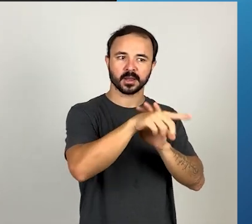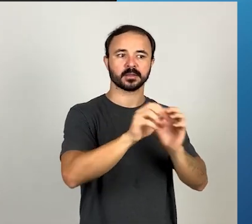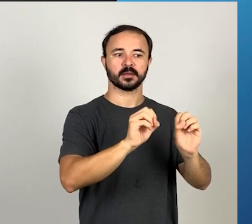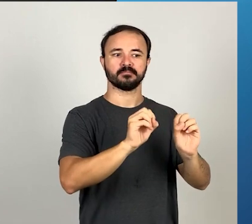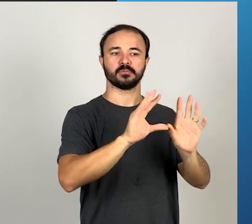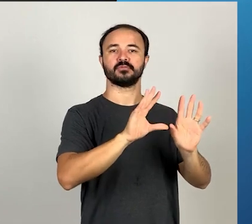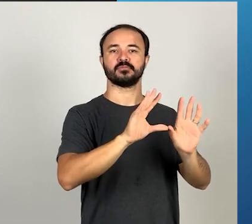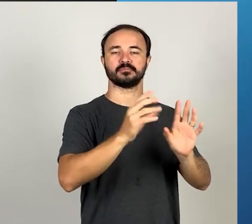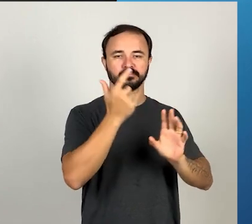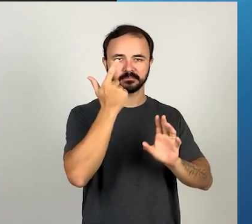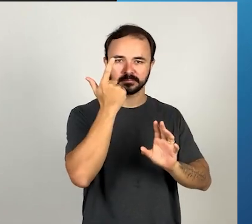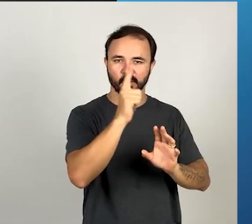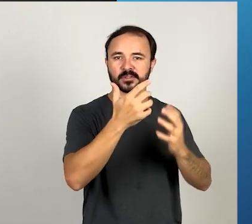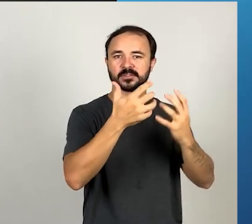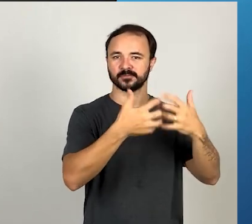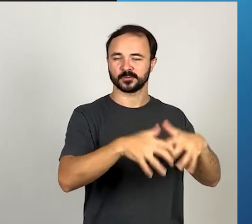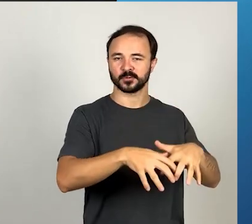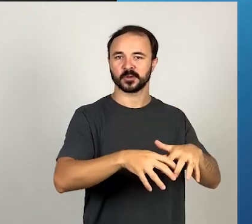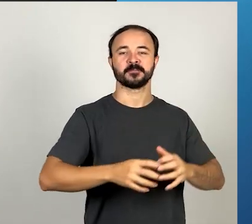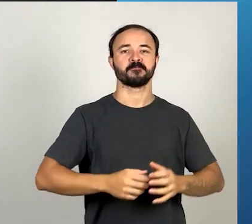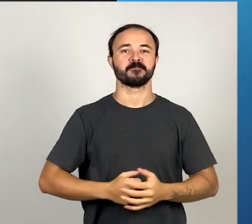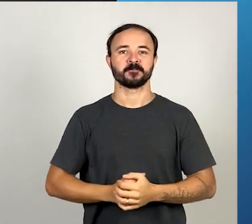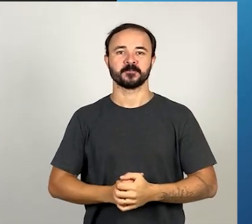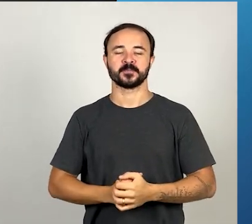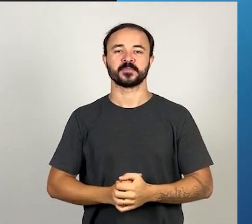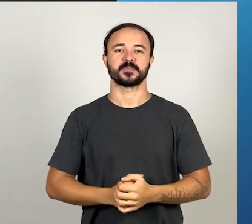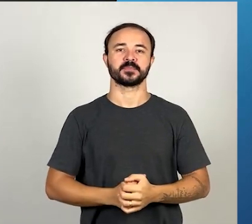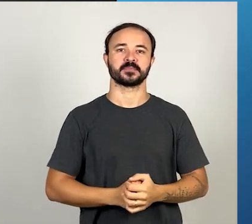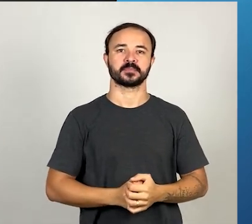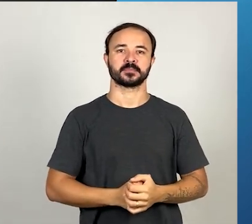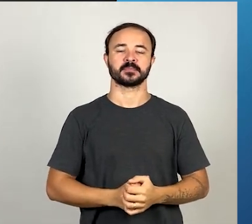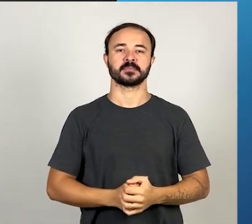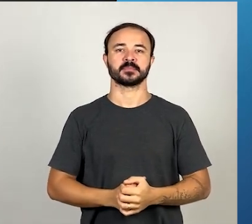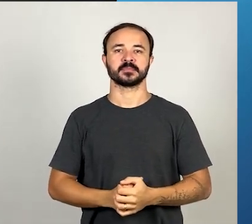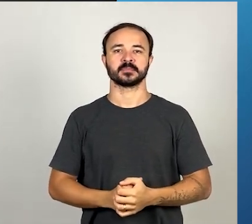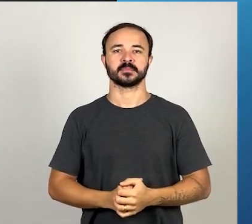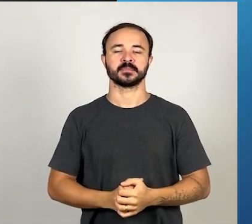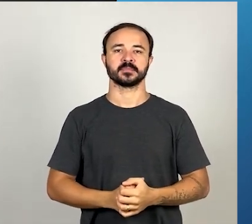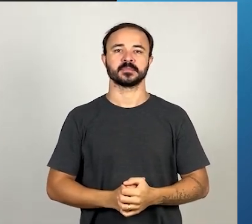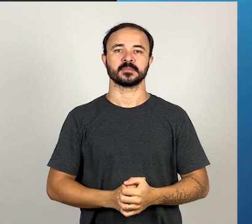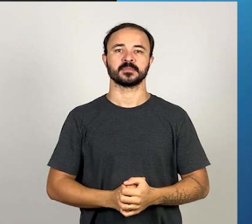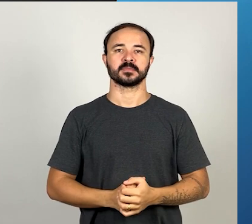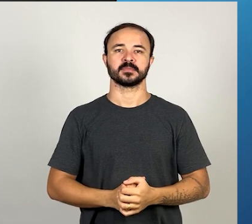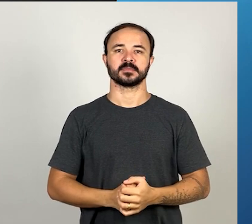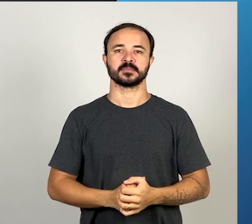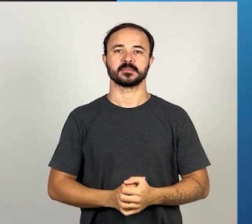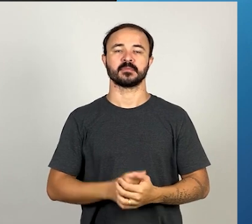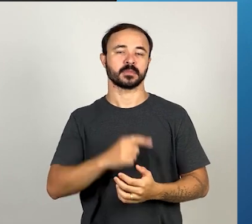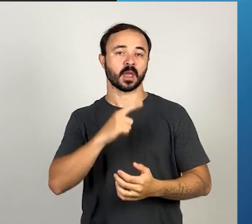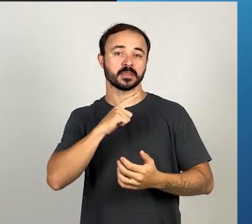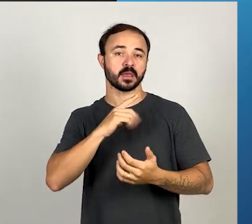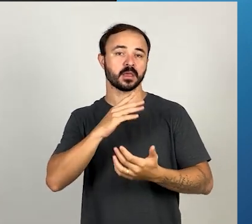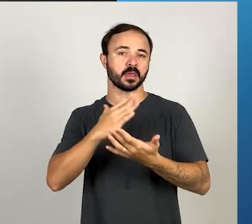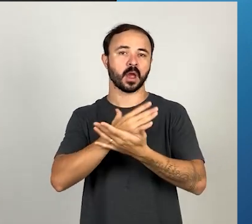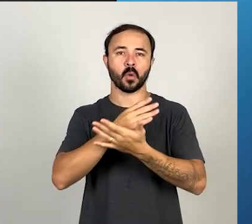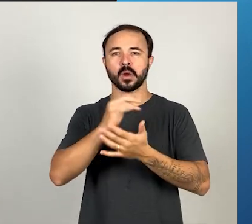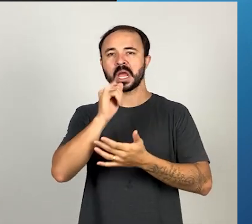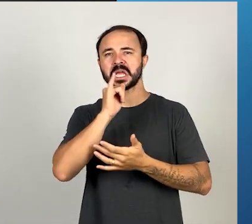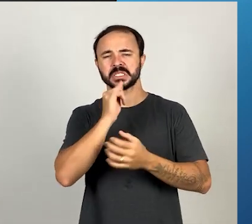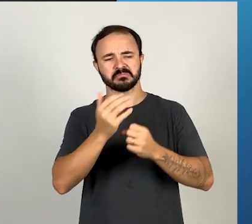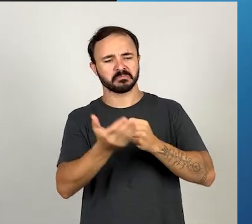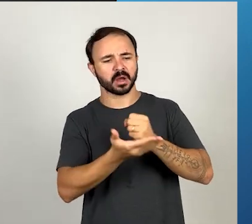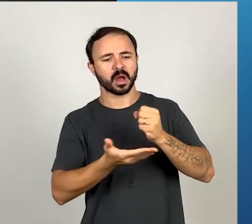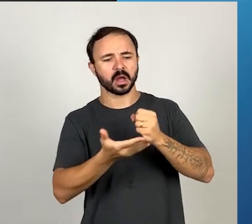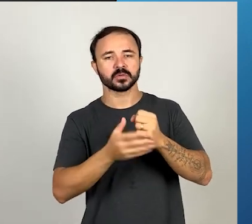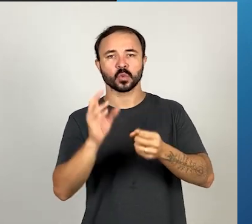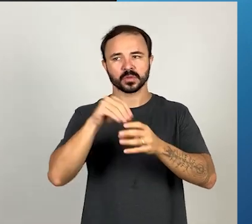Vale lembrar que nós temos também a opção em arquivos de exemplos básicos, e dentro dessa opção